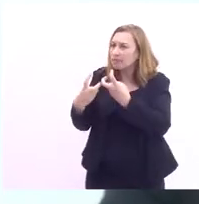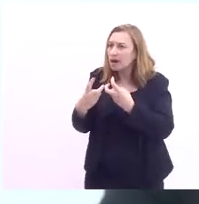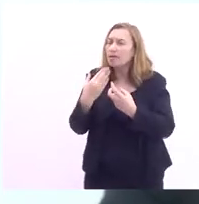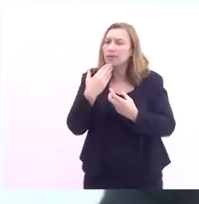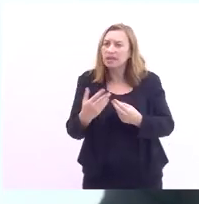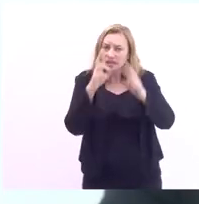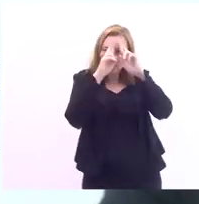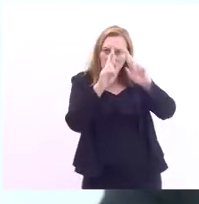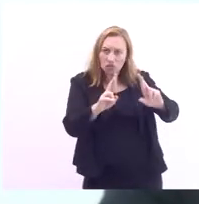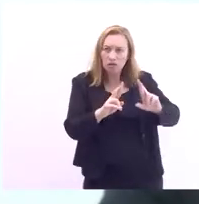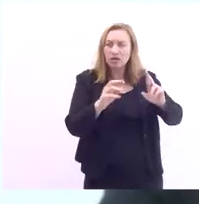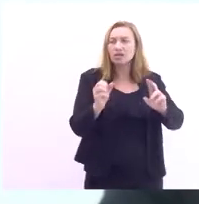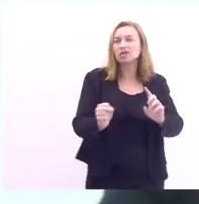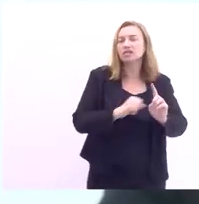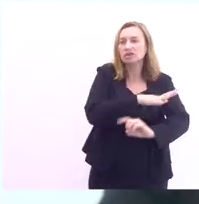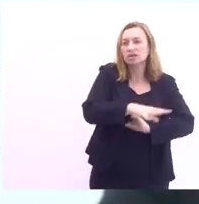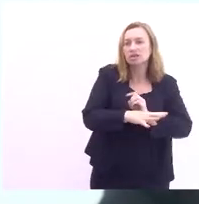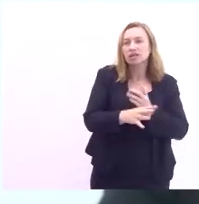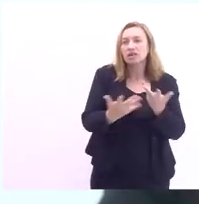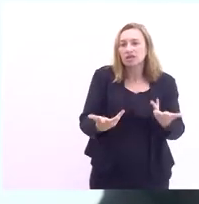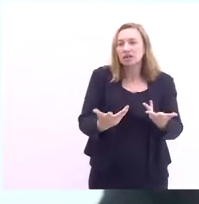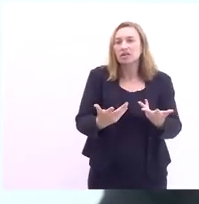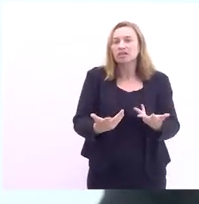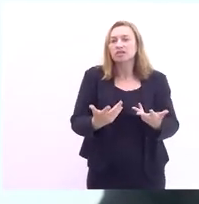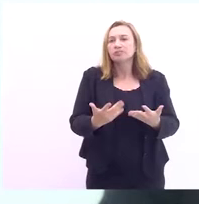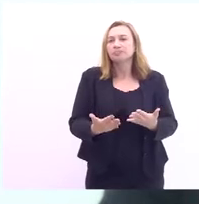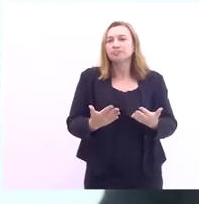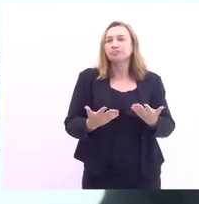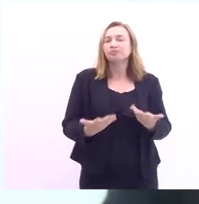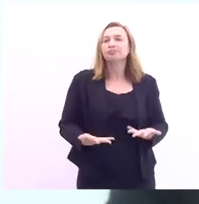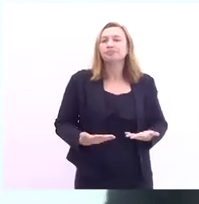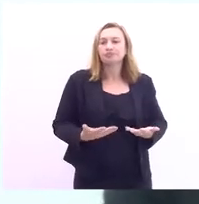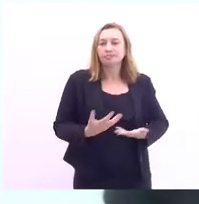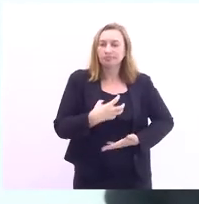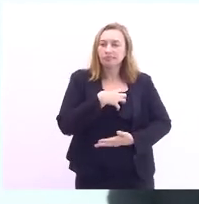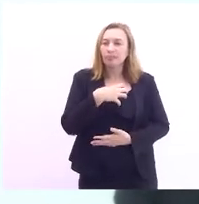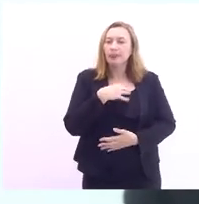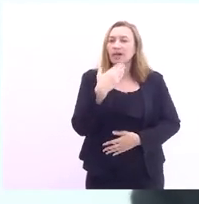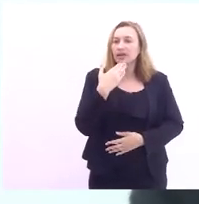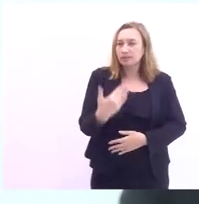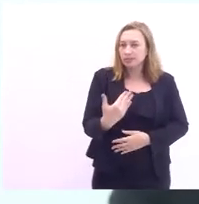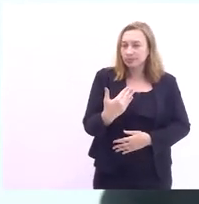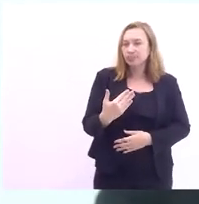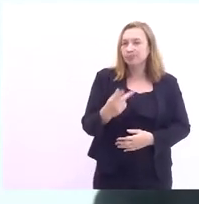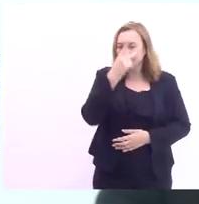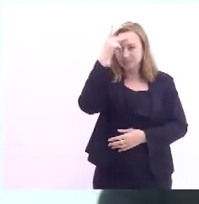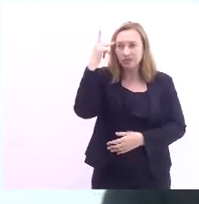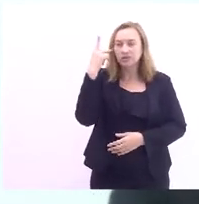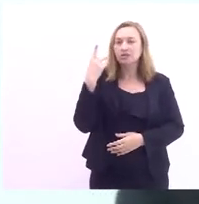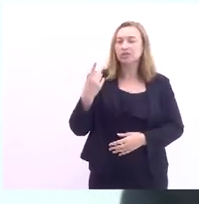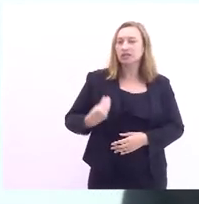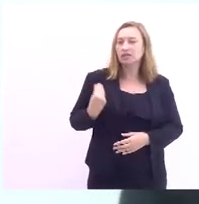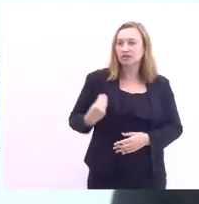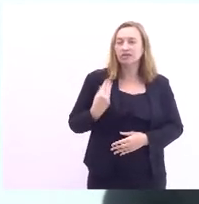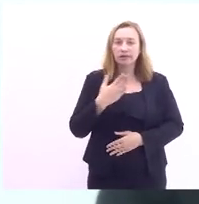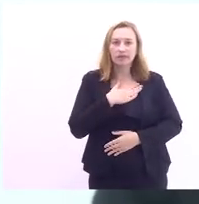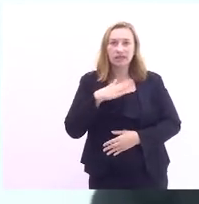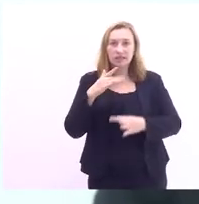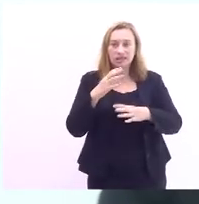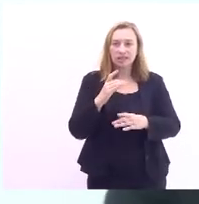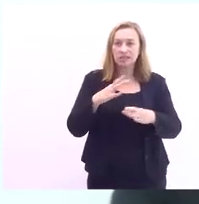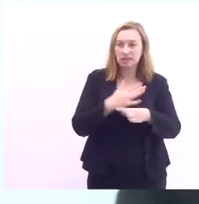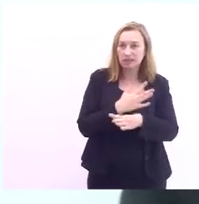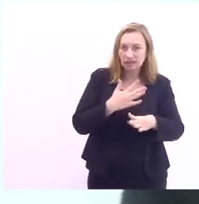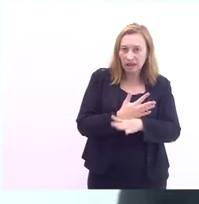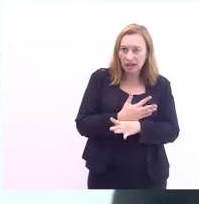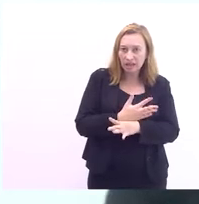à cidadania. Então, fica aqui a contribuição de Teresópolis nesse sentido. Eu estou pedindo pelos moradores da minha cidade, para aqueles que